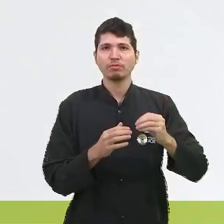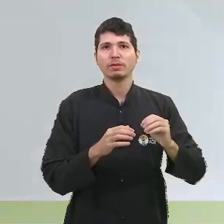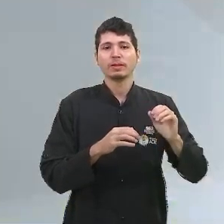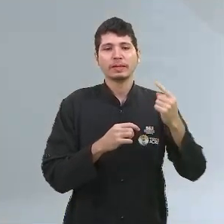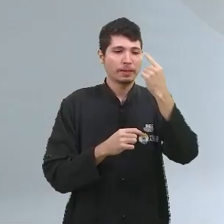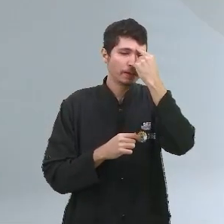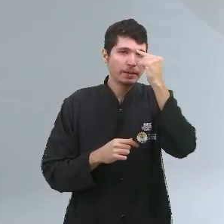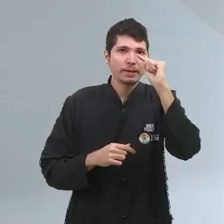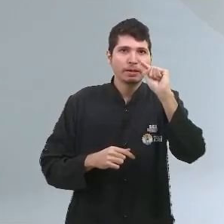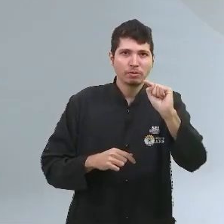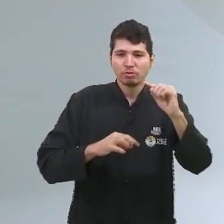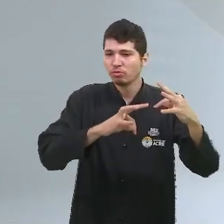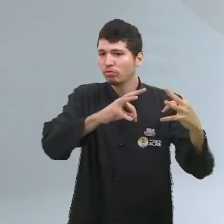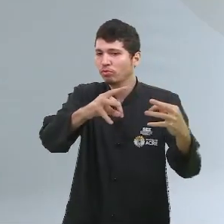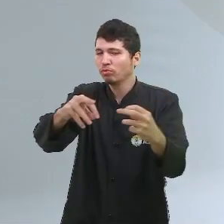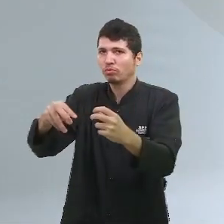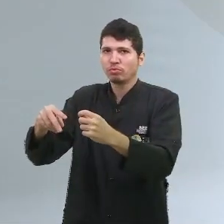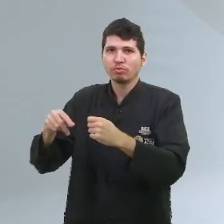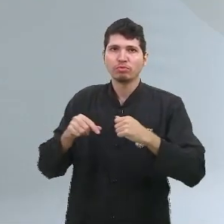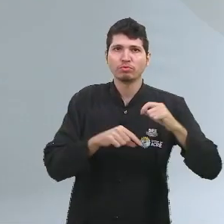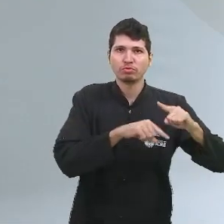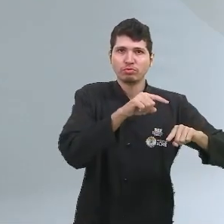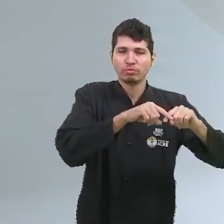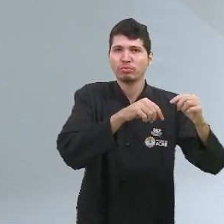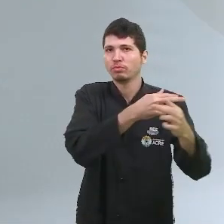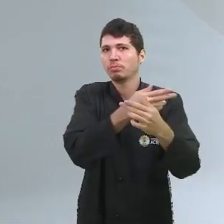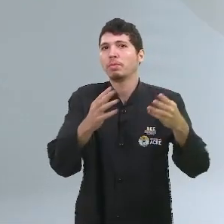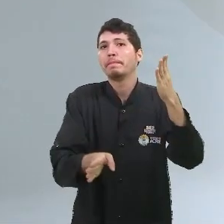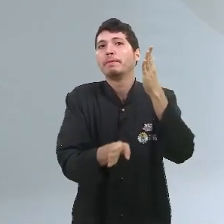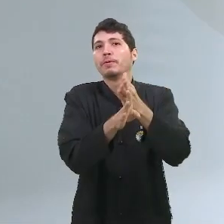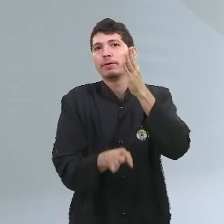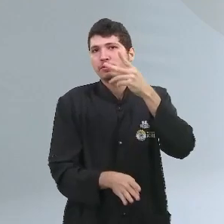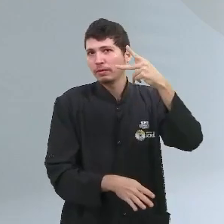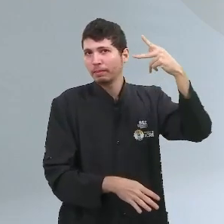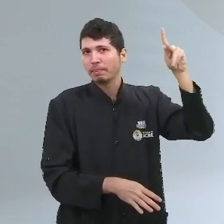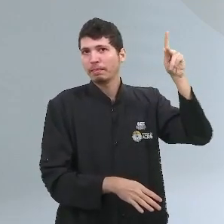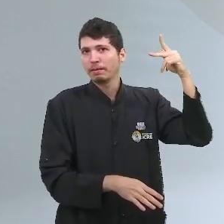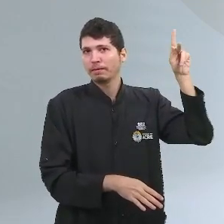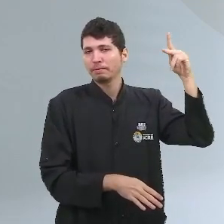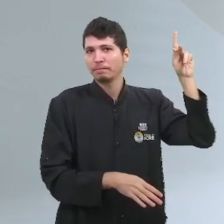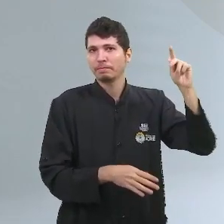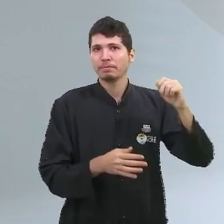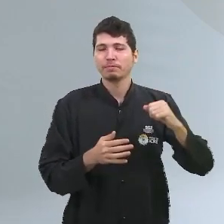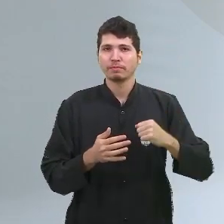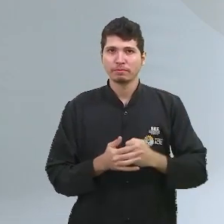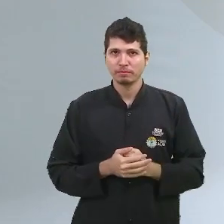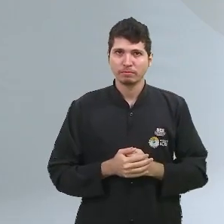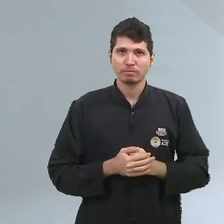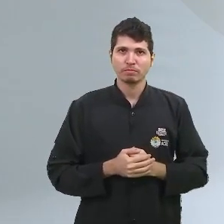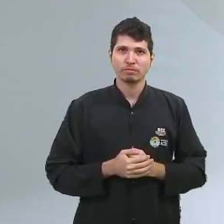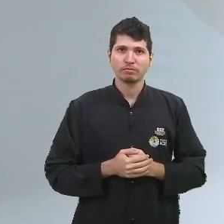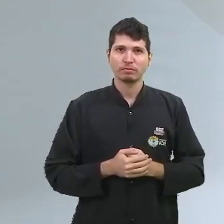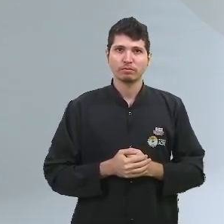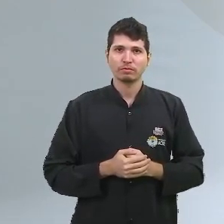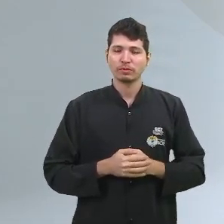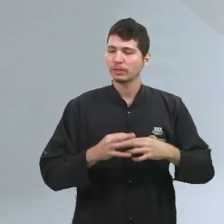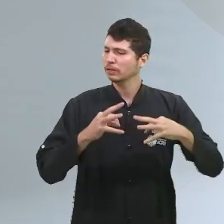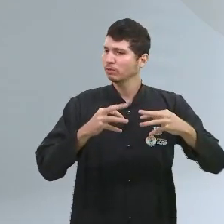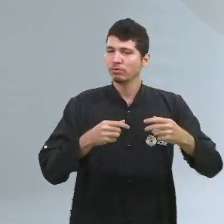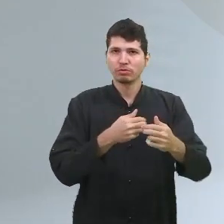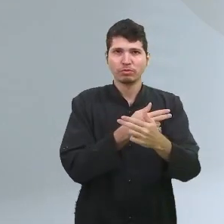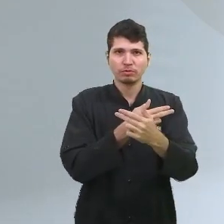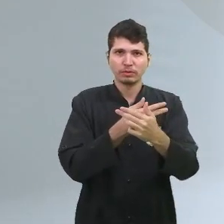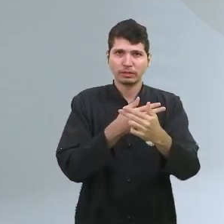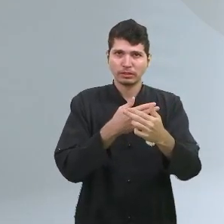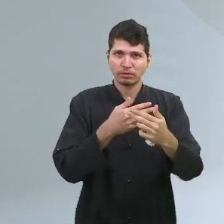Então é nele que todas as coisas existem e é para ele que todas coisas todas as coisas tendem